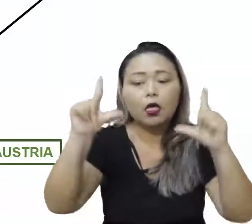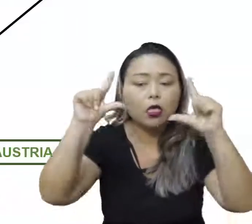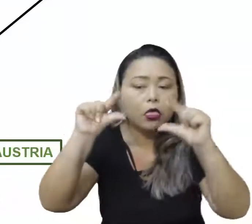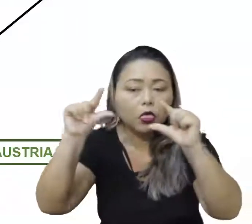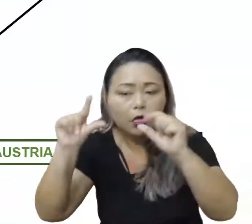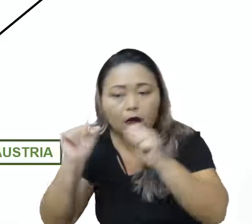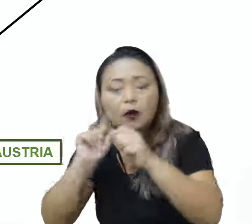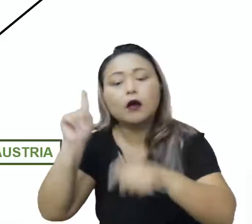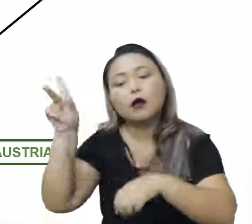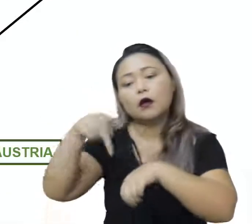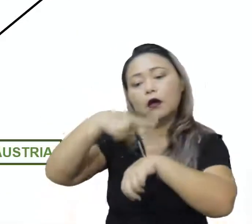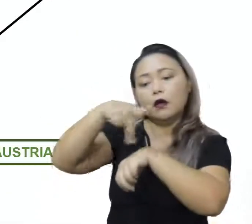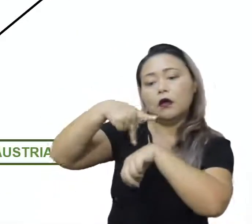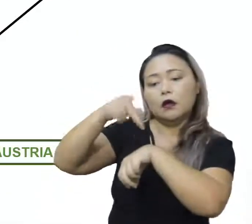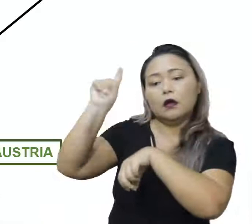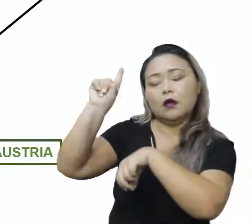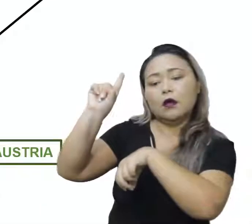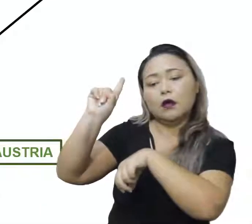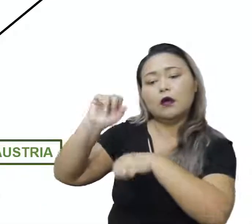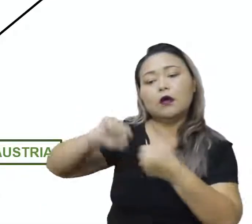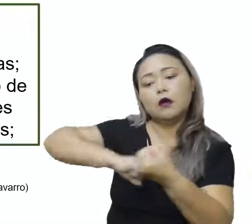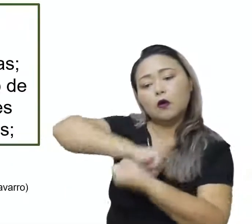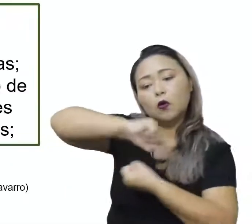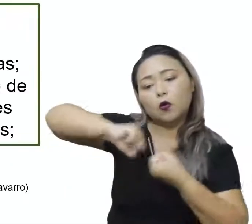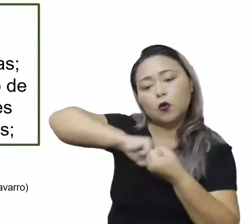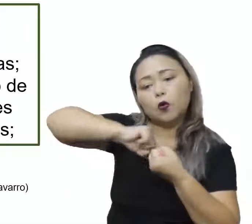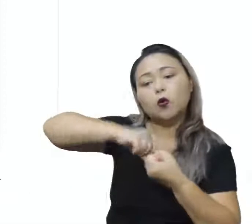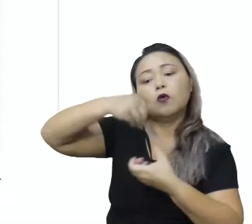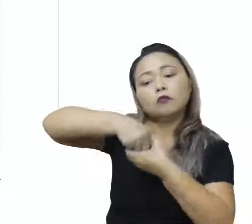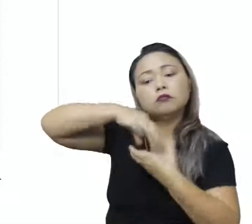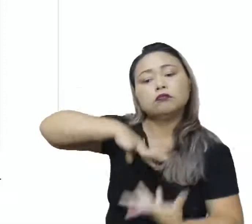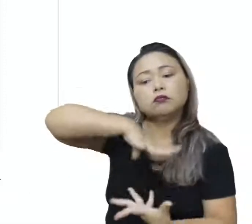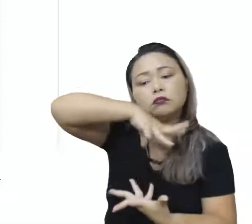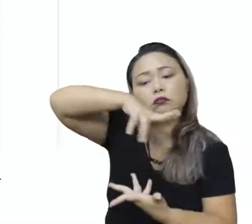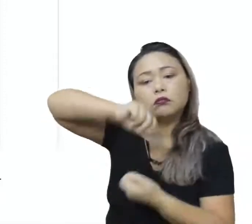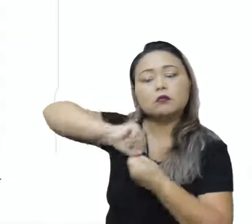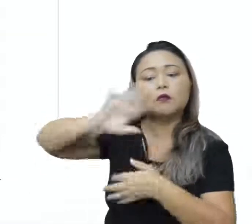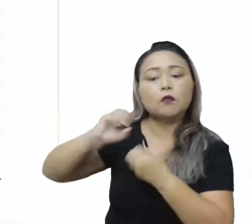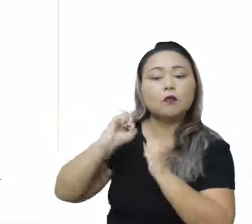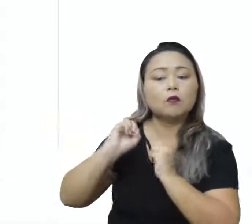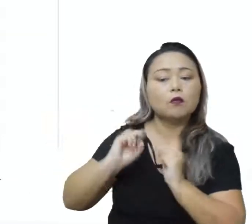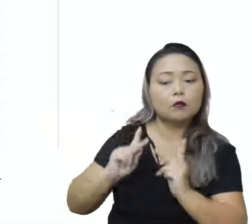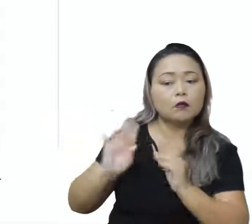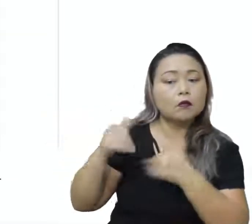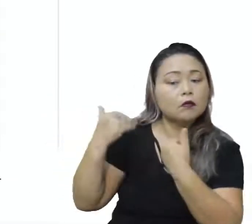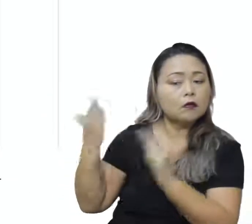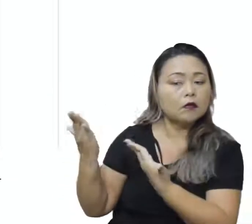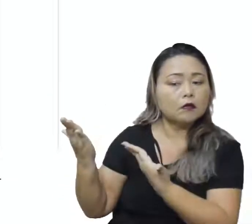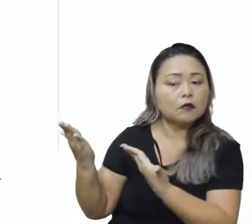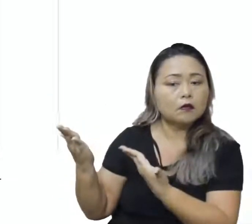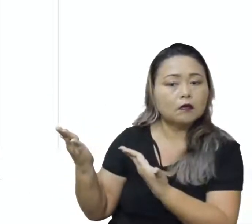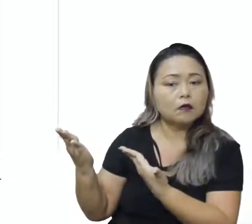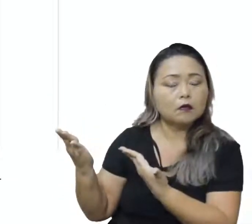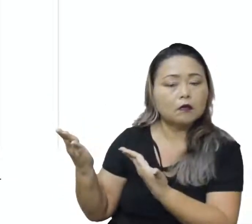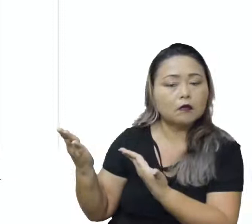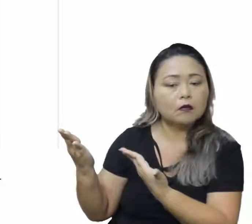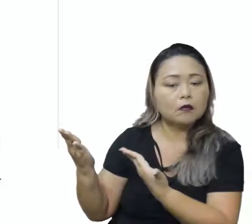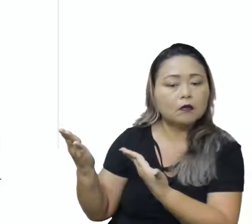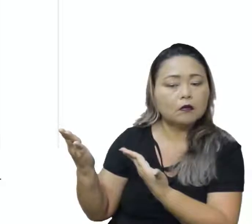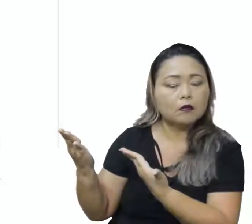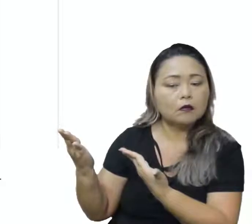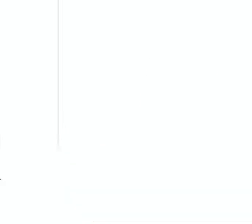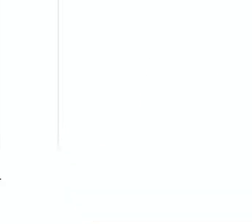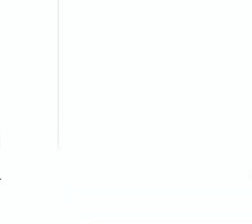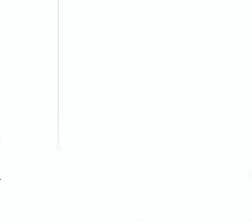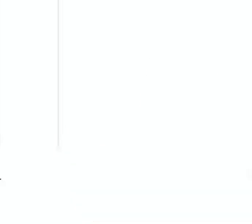países mais sustentáveis do mundo. Ok? E os países, os 15